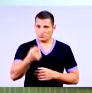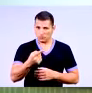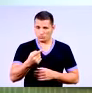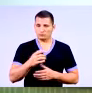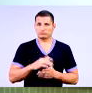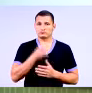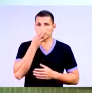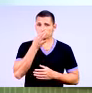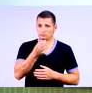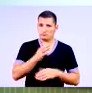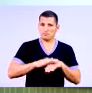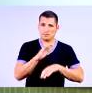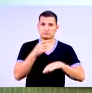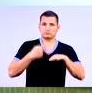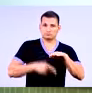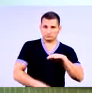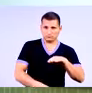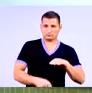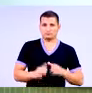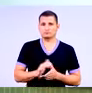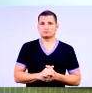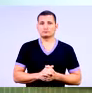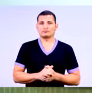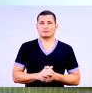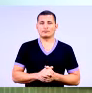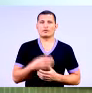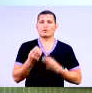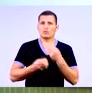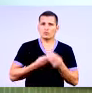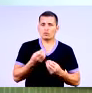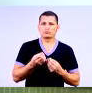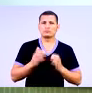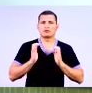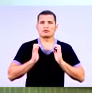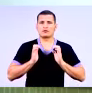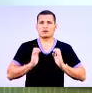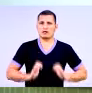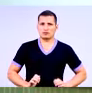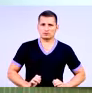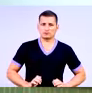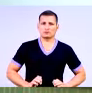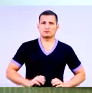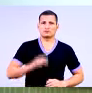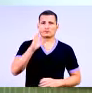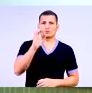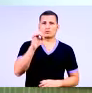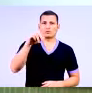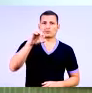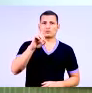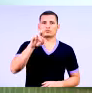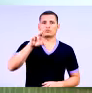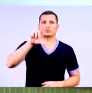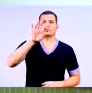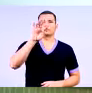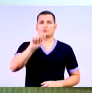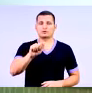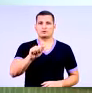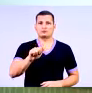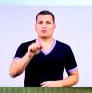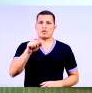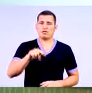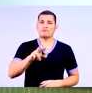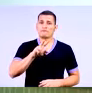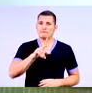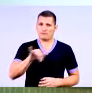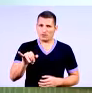mais profundamente, a respeito de que uma conduta ética, né, é uma conduta que vai nos garantir,